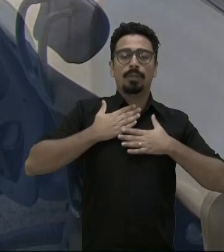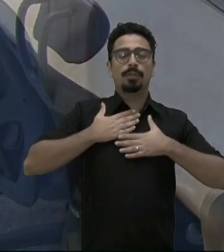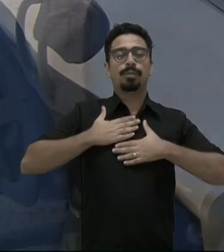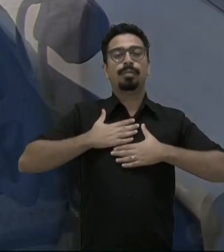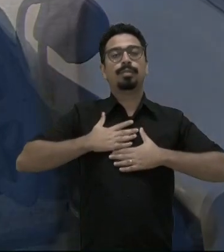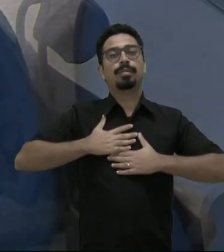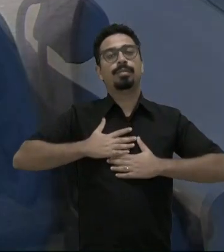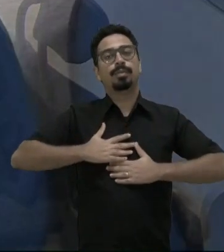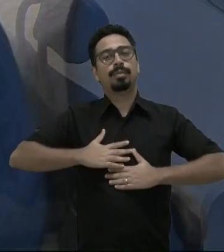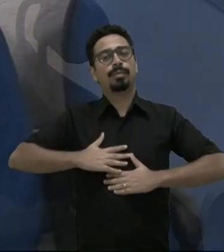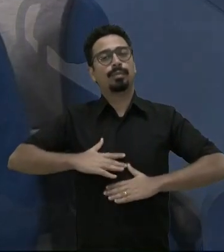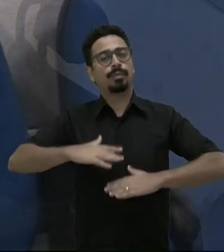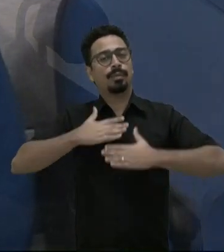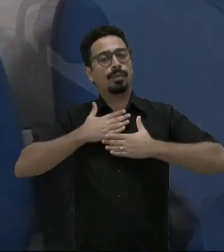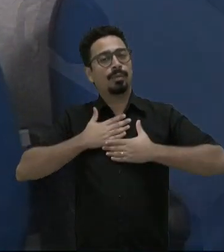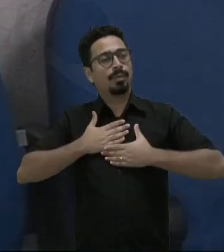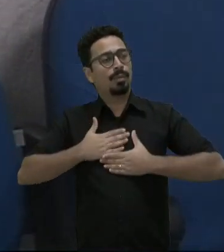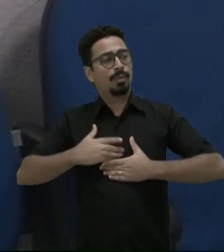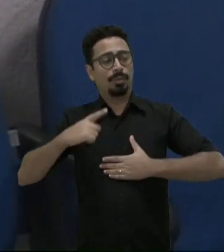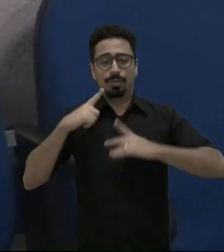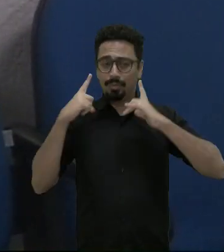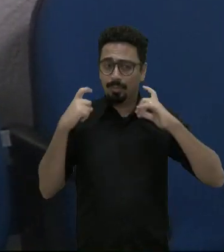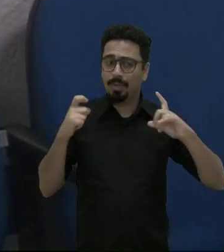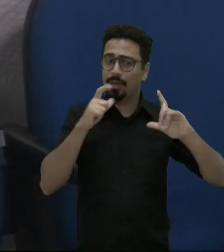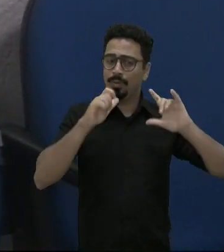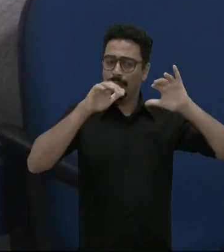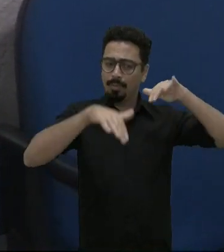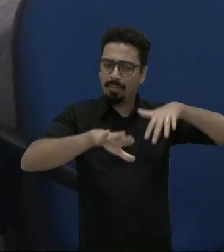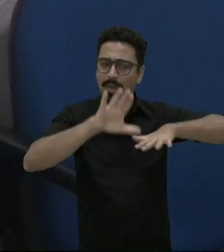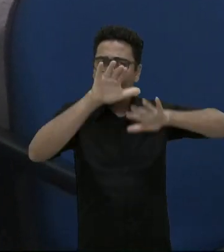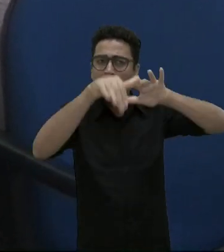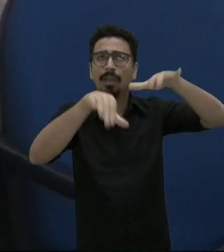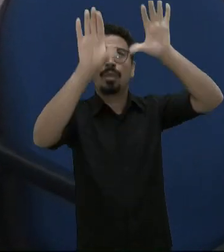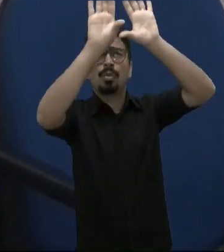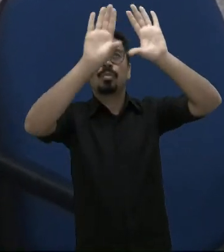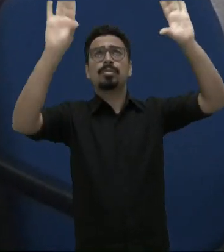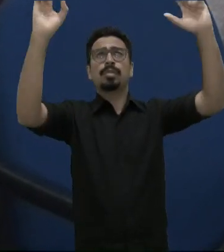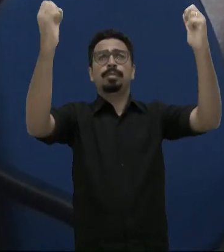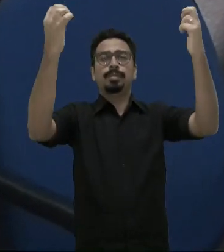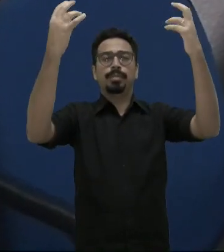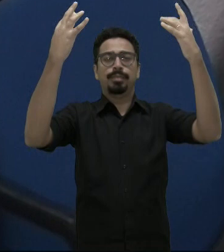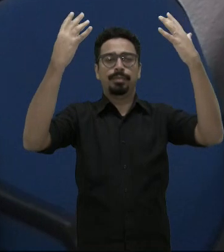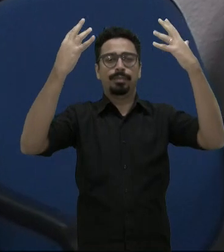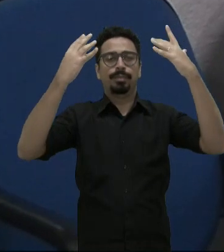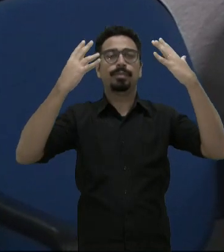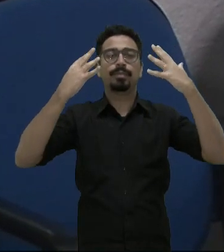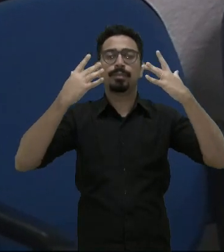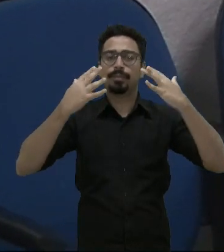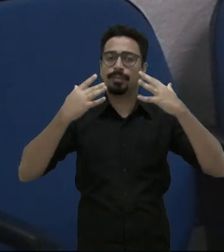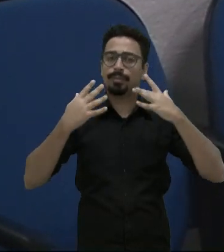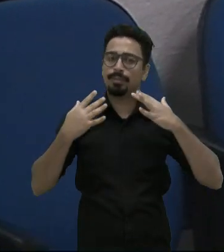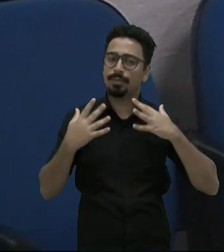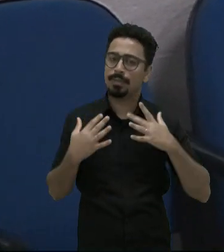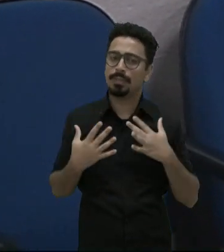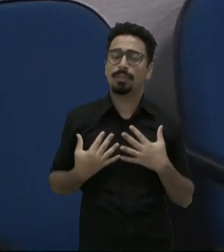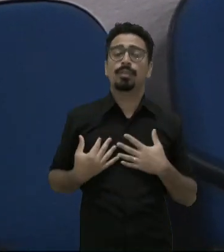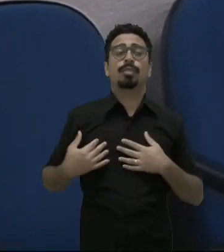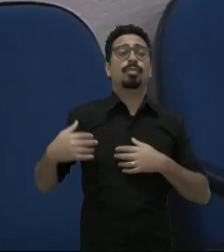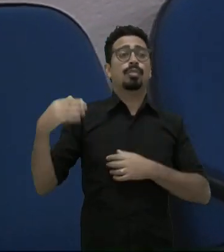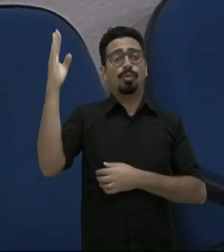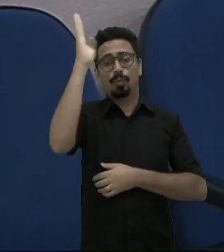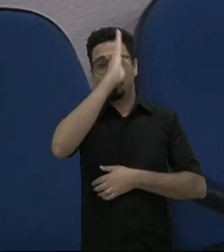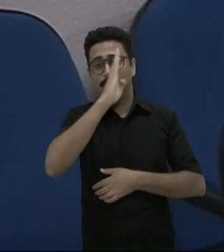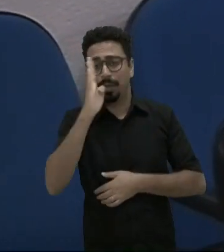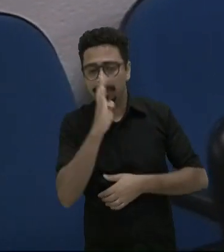eternamente ver suspendido ao som do mar e à luz do céu profundo. Futuras ao Brasil, farão